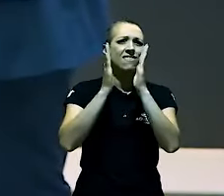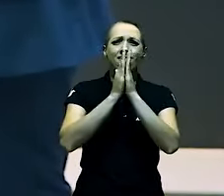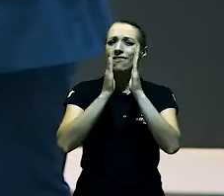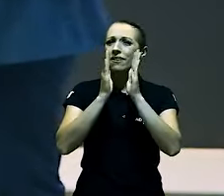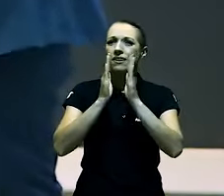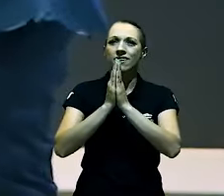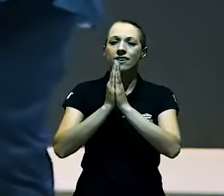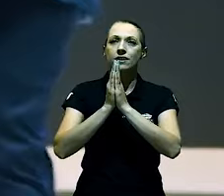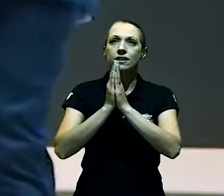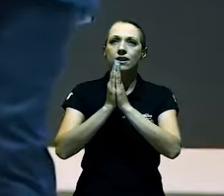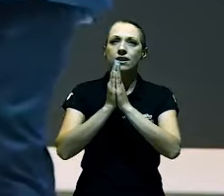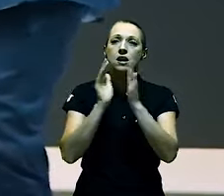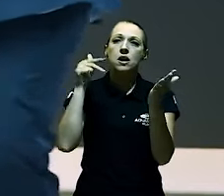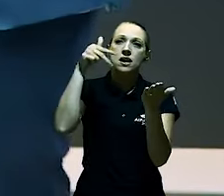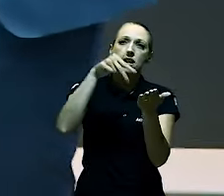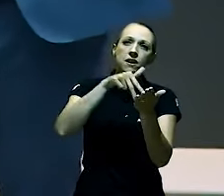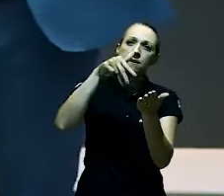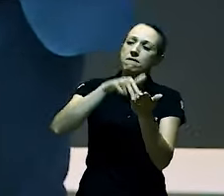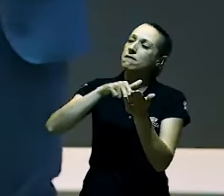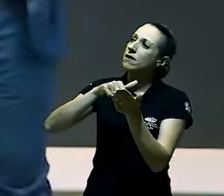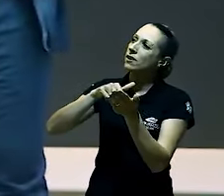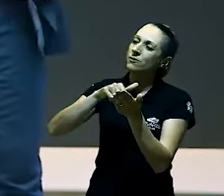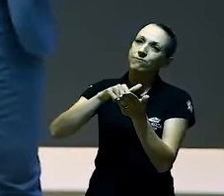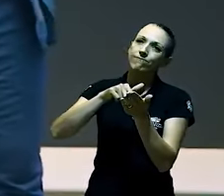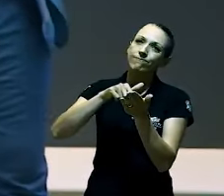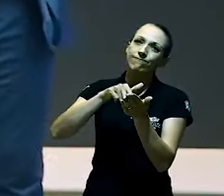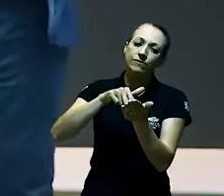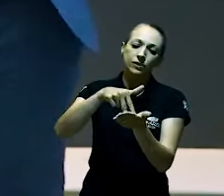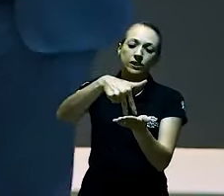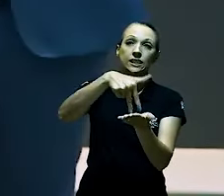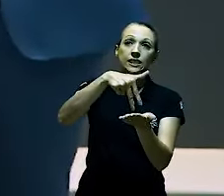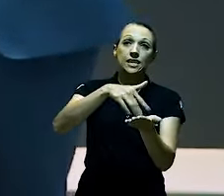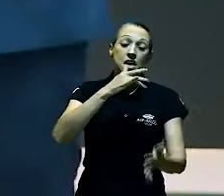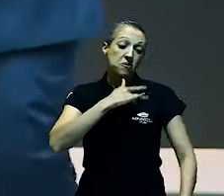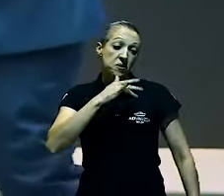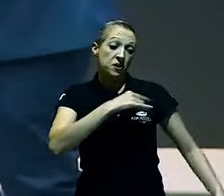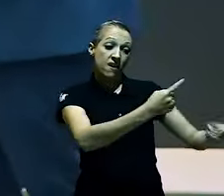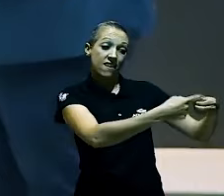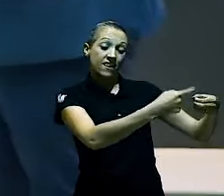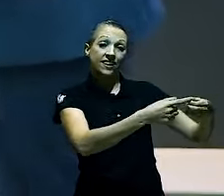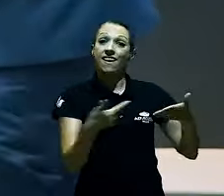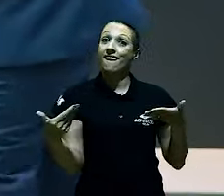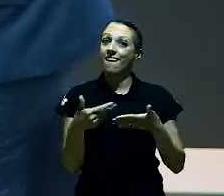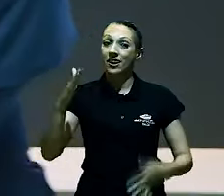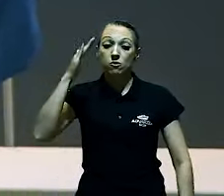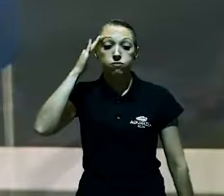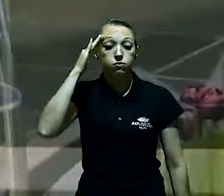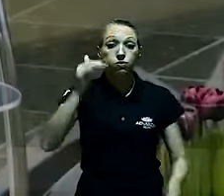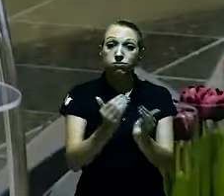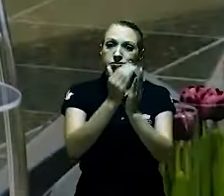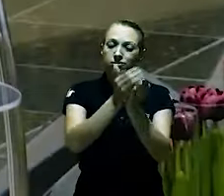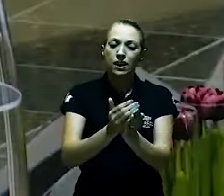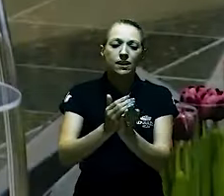crise: levante-se e leve a minha misericórdia a outra nação. Agora o capitão está dizendo: levante-se e clame por misericórdia para